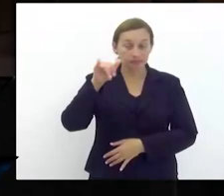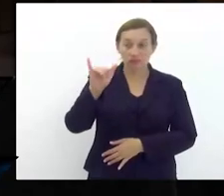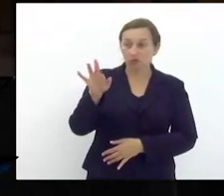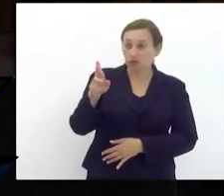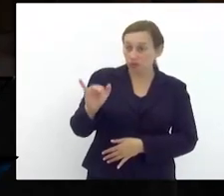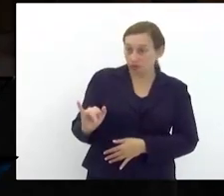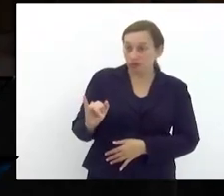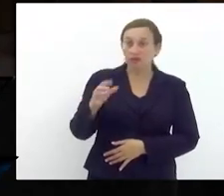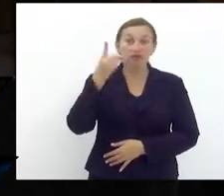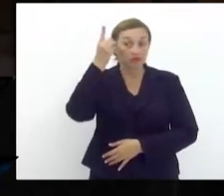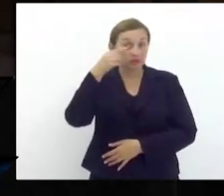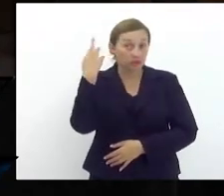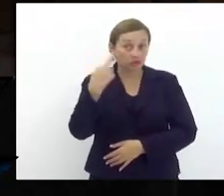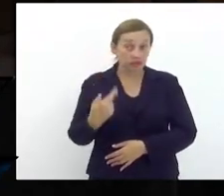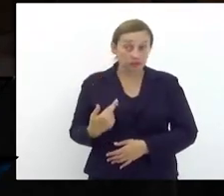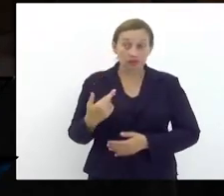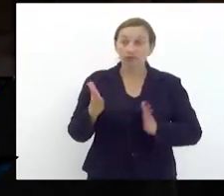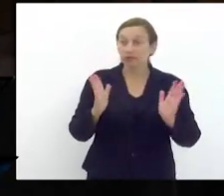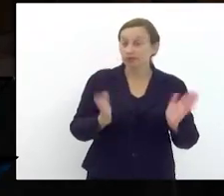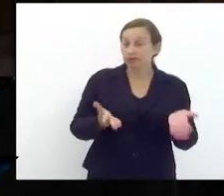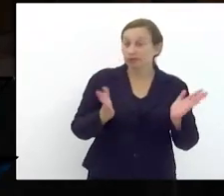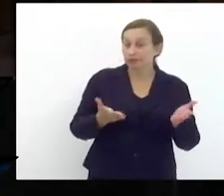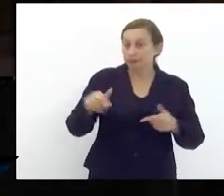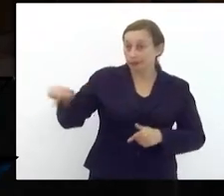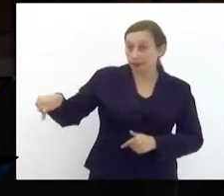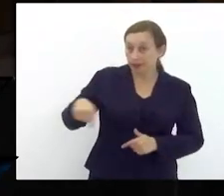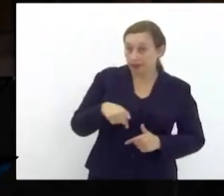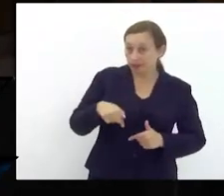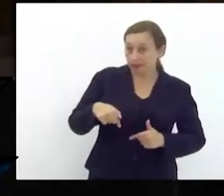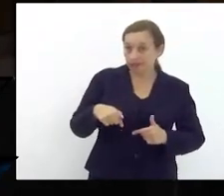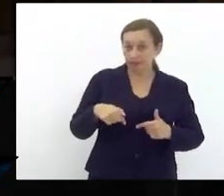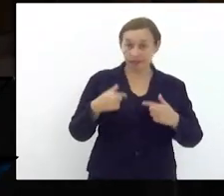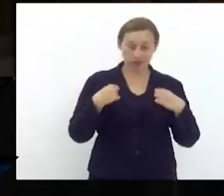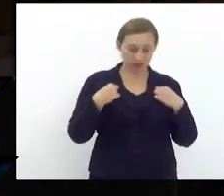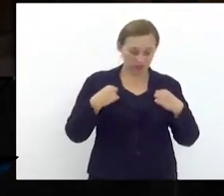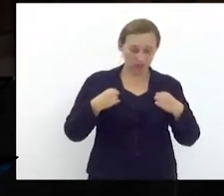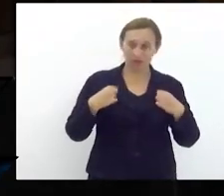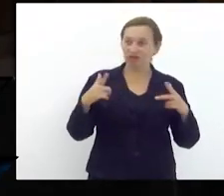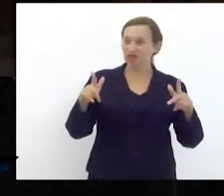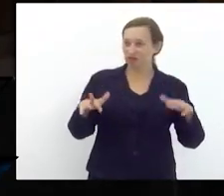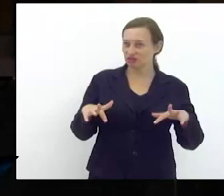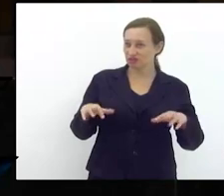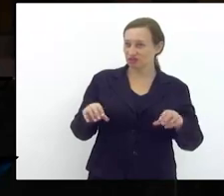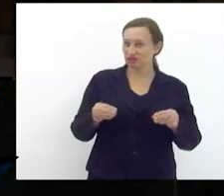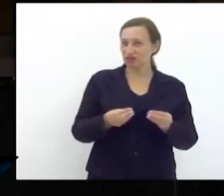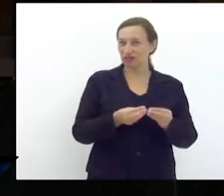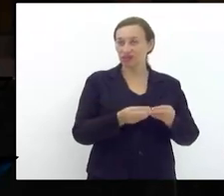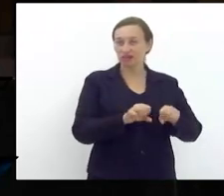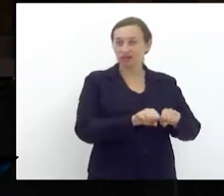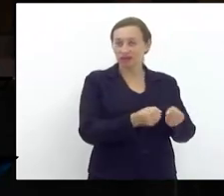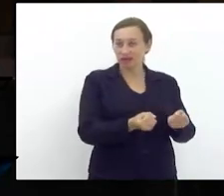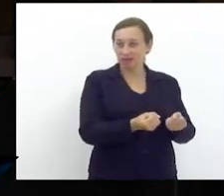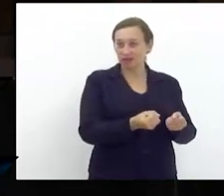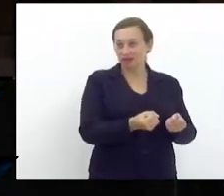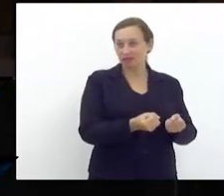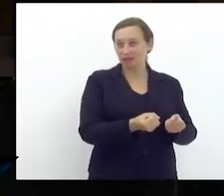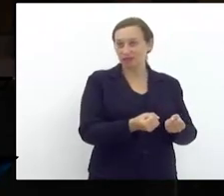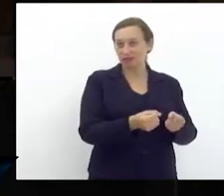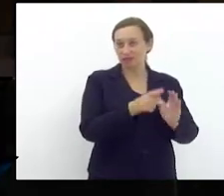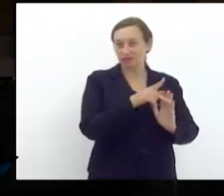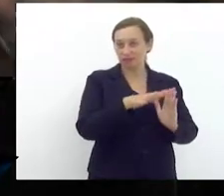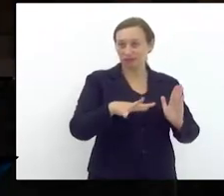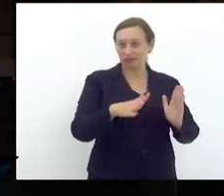Souza é hoje eu tô aqui no estilo um pouco diferente quebrando um pouco um poucos protocolos